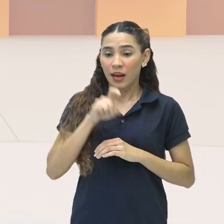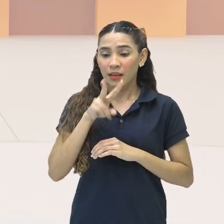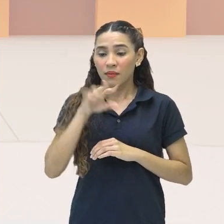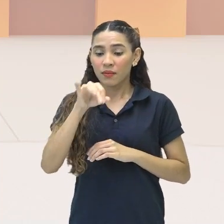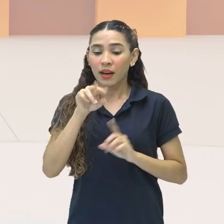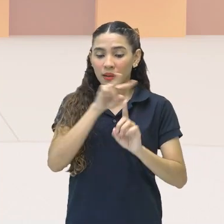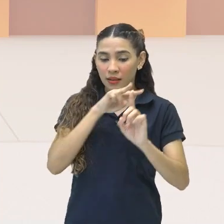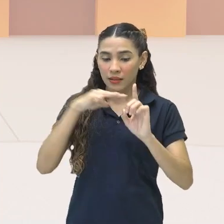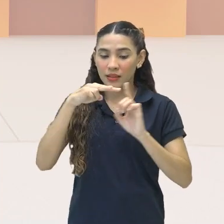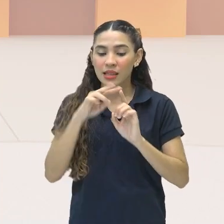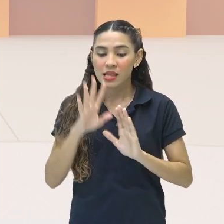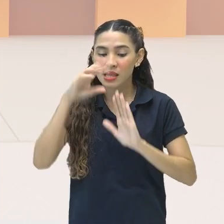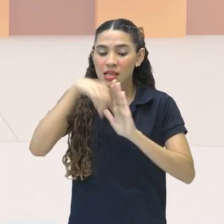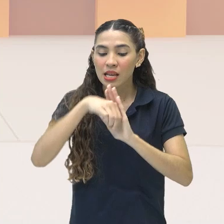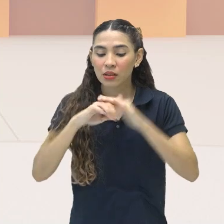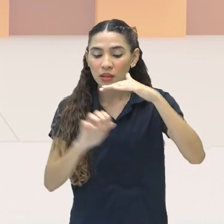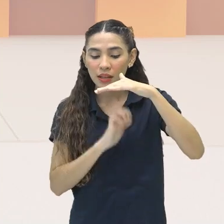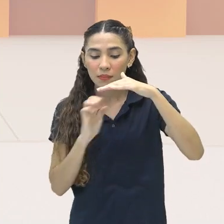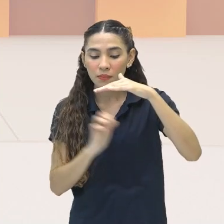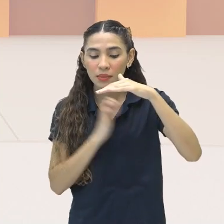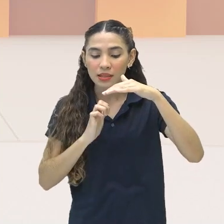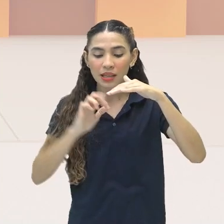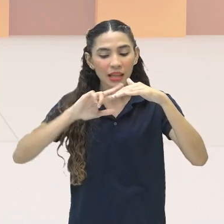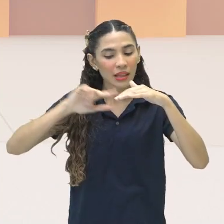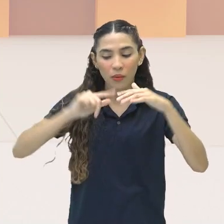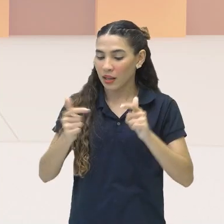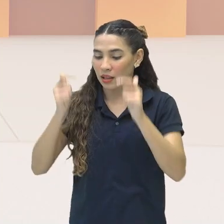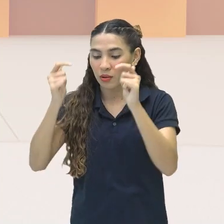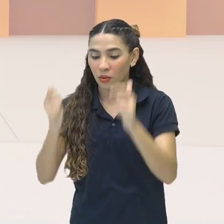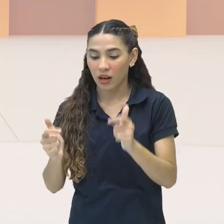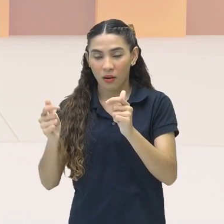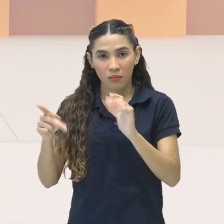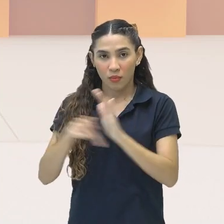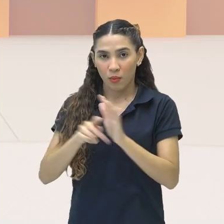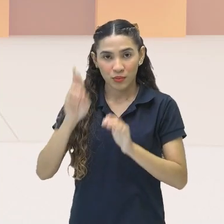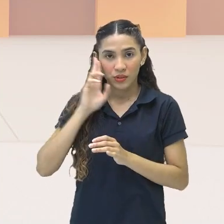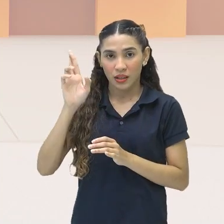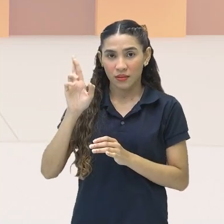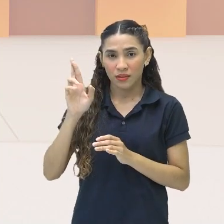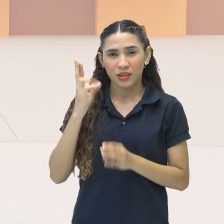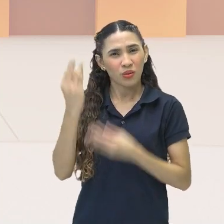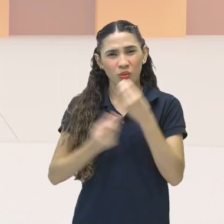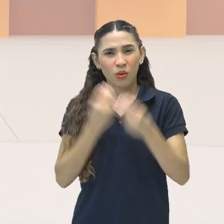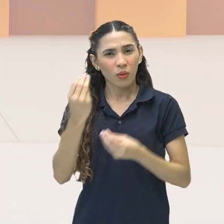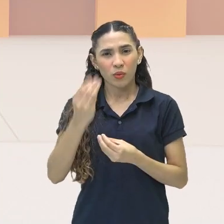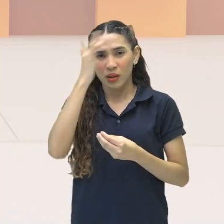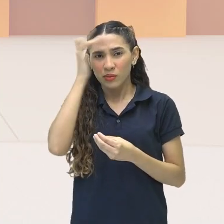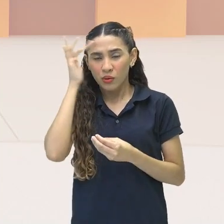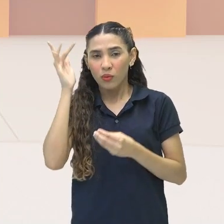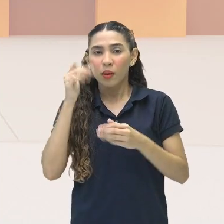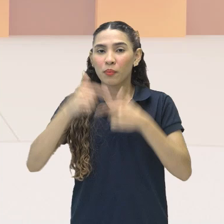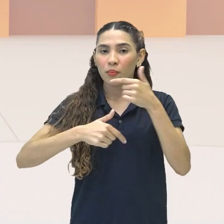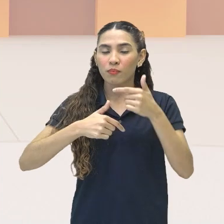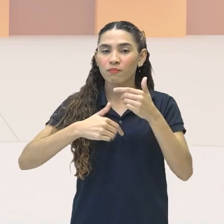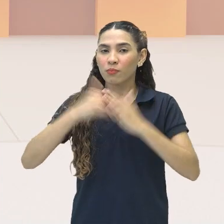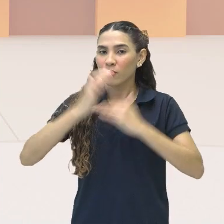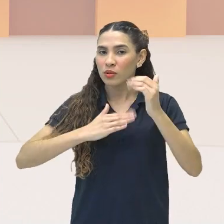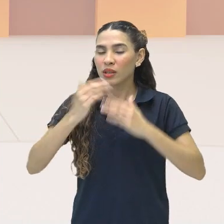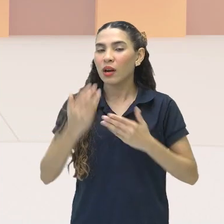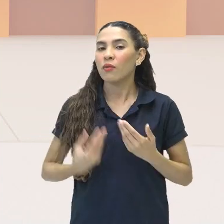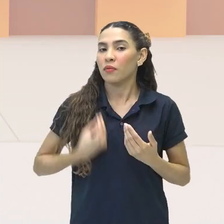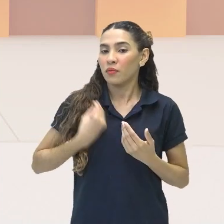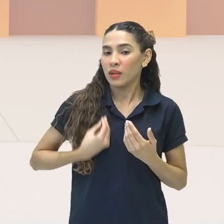dentro da fábrica e não para dentro da casa do patrão. Como é que o trabalhador, então, vive? Como é